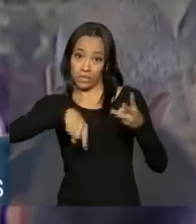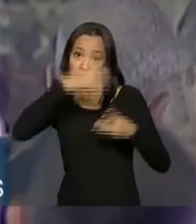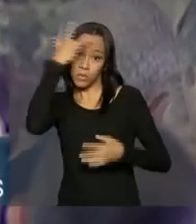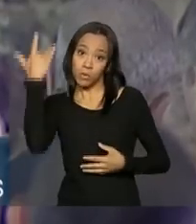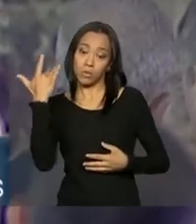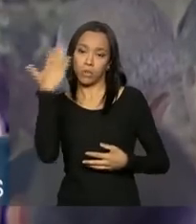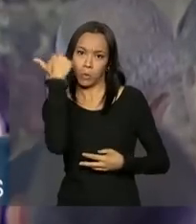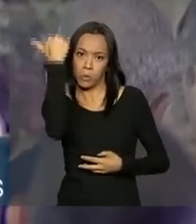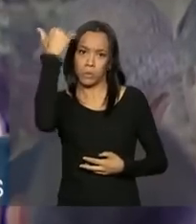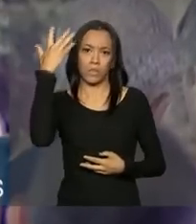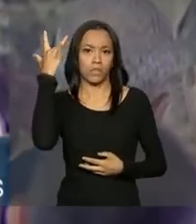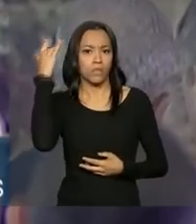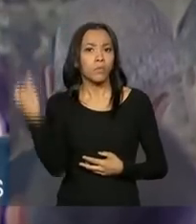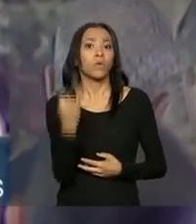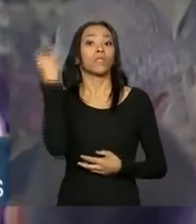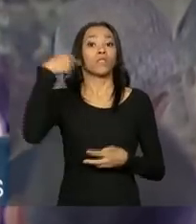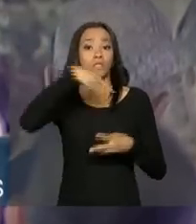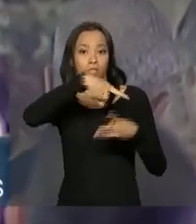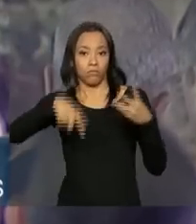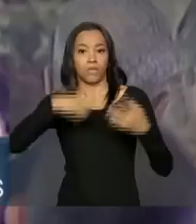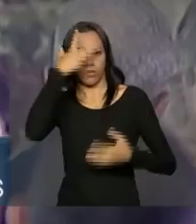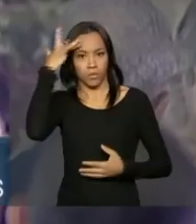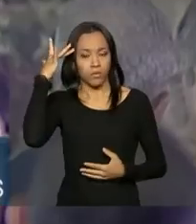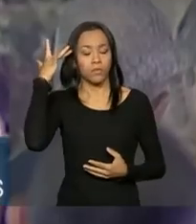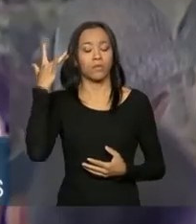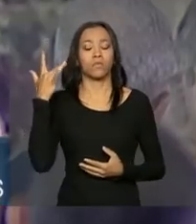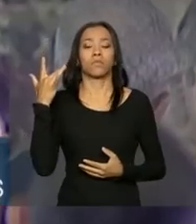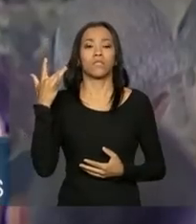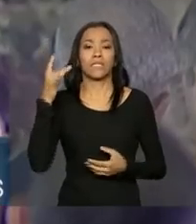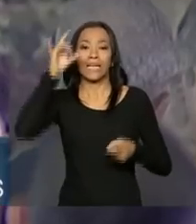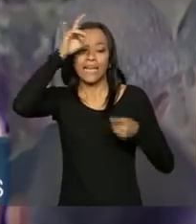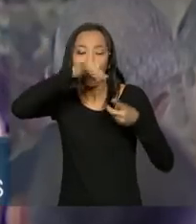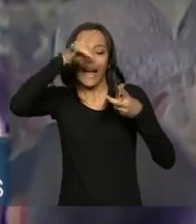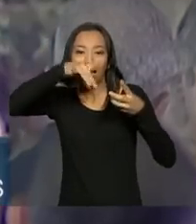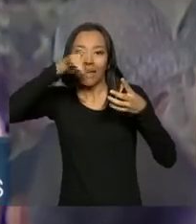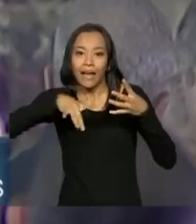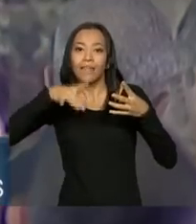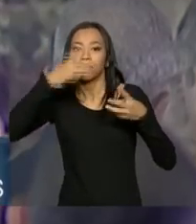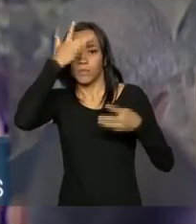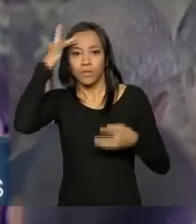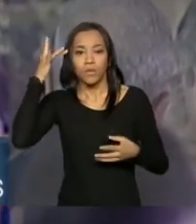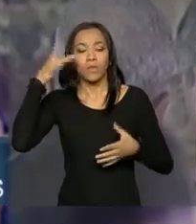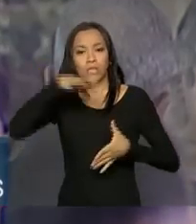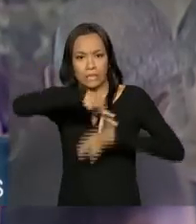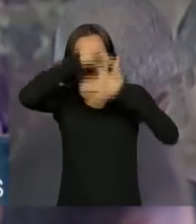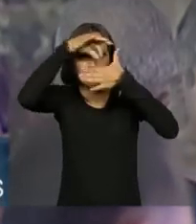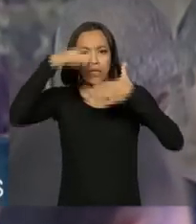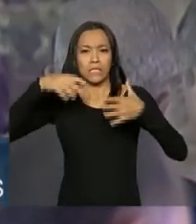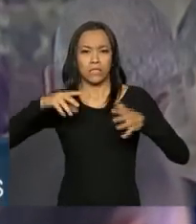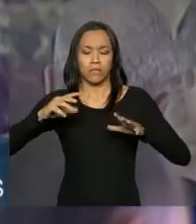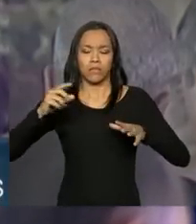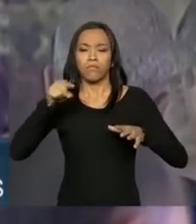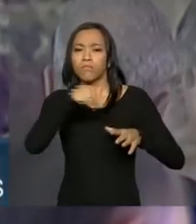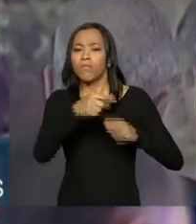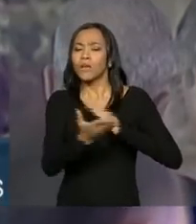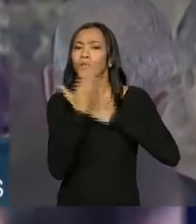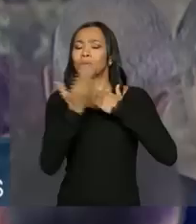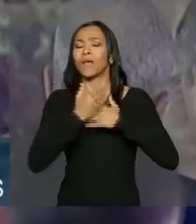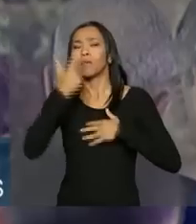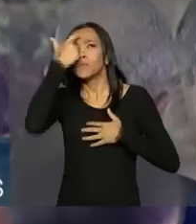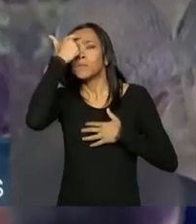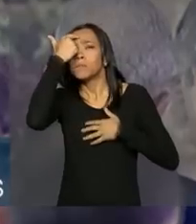nós temos de ter certeza que a memória de cada um deles deve nos remeter a ideais de